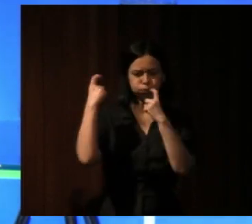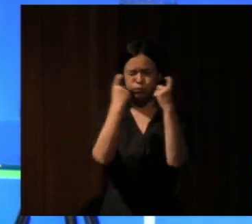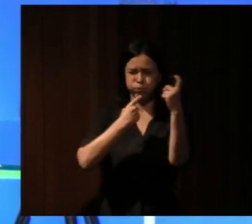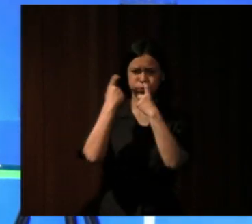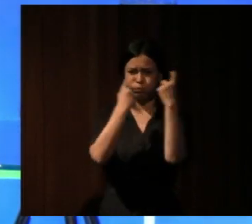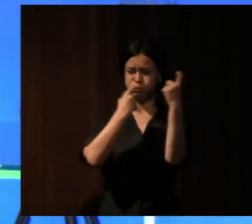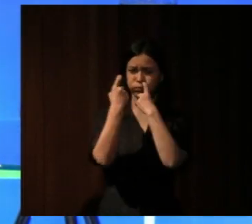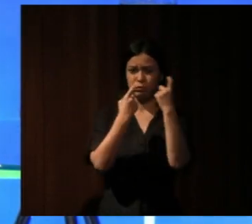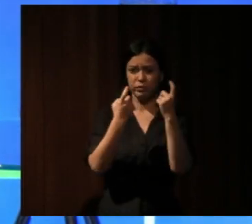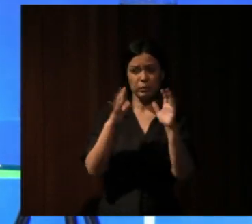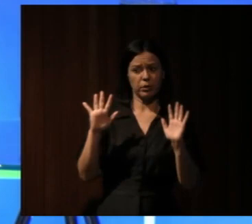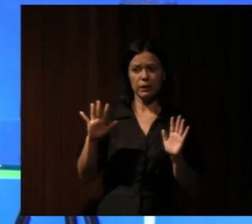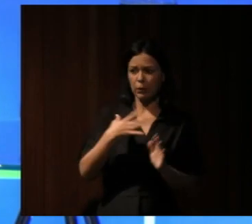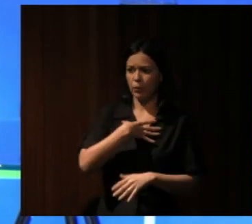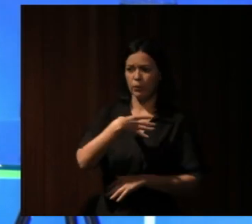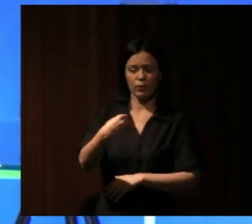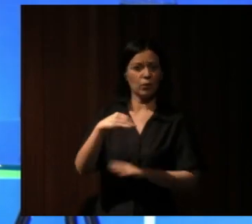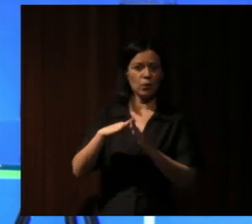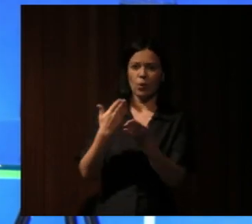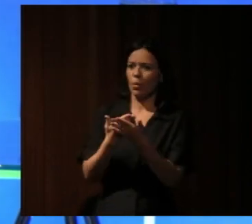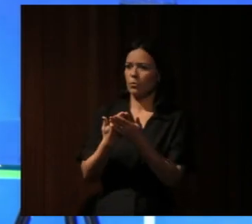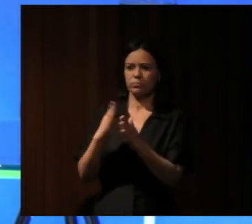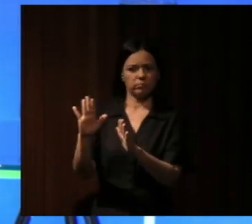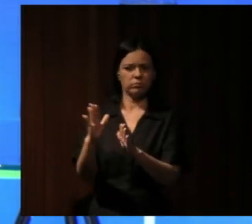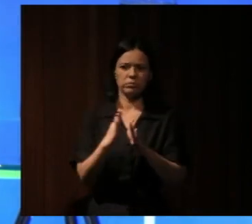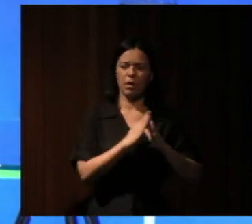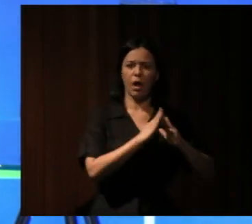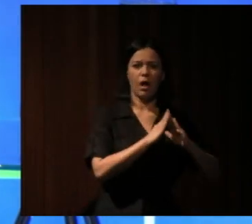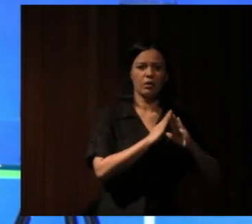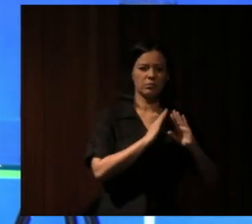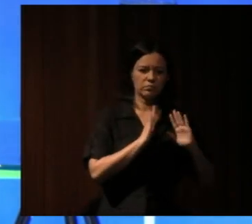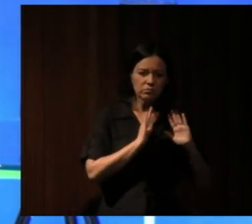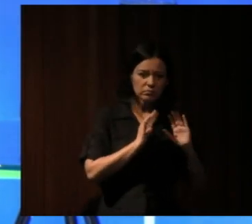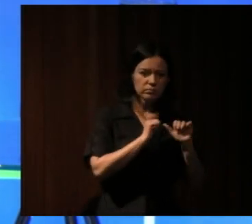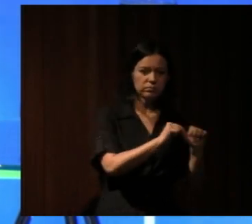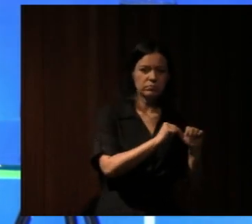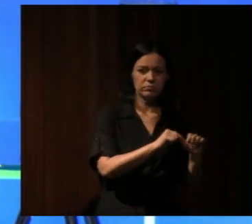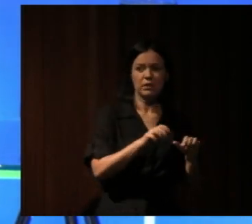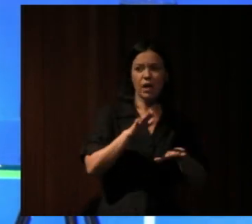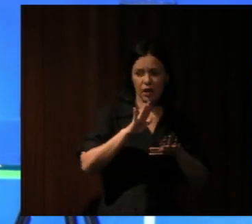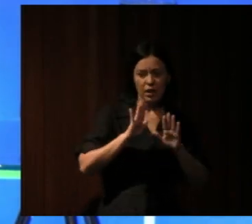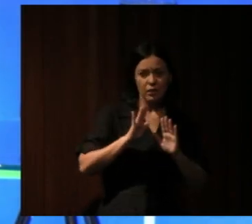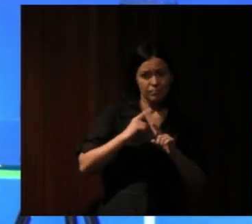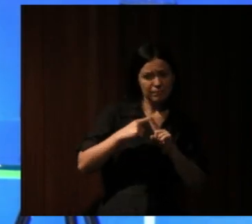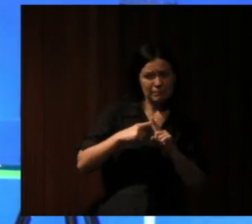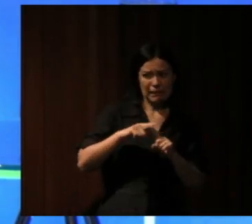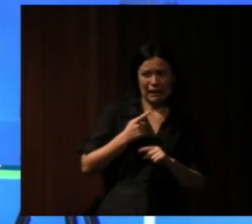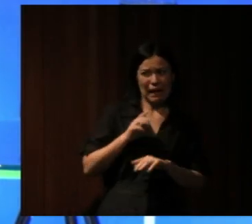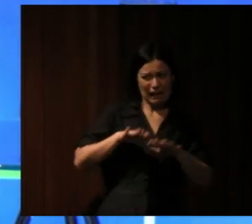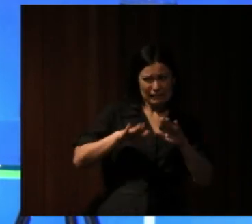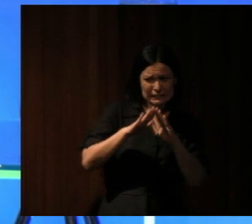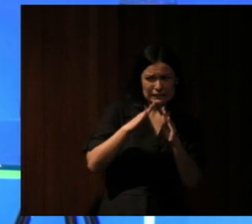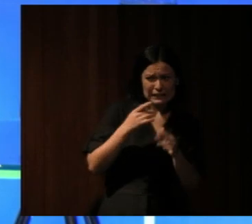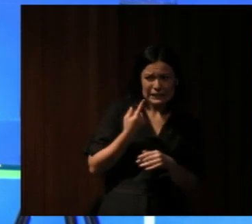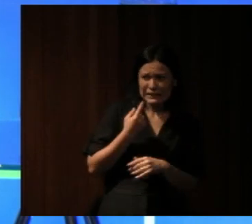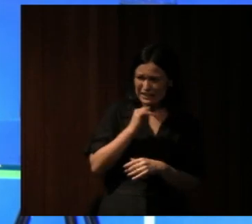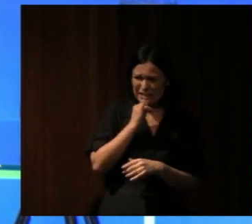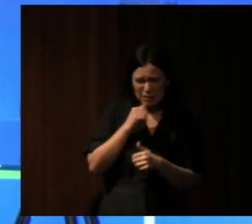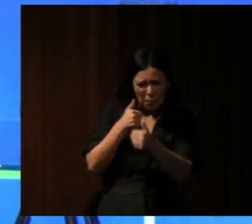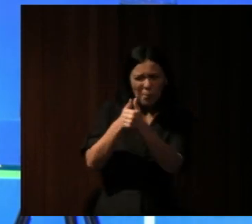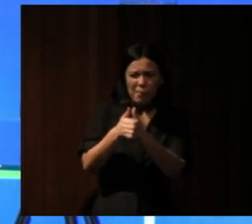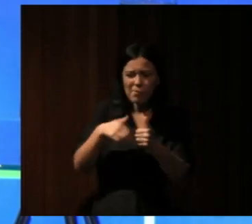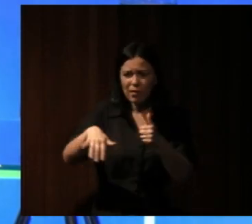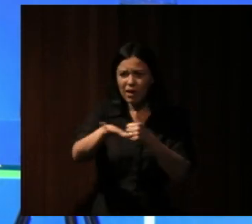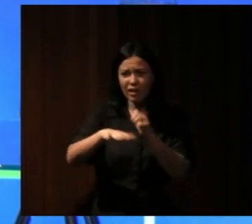Muitos pais não levaram as crianças paraa escola mesmo em cidades longe do do que tinha acontecido eh tiveram